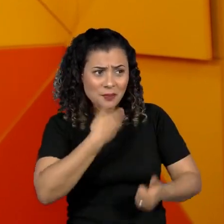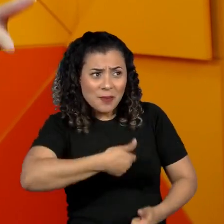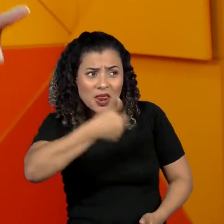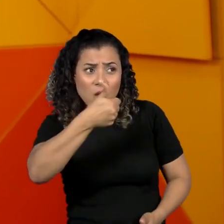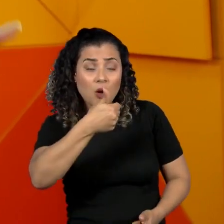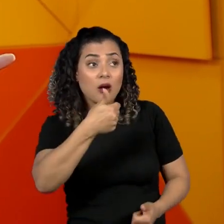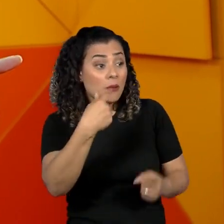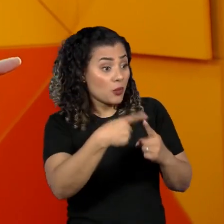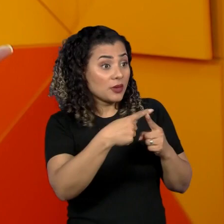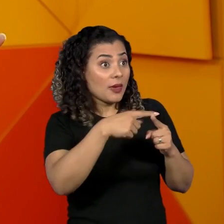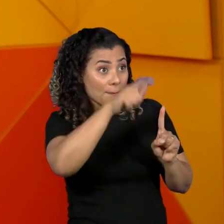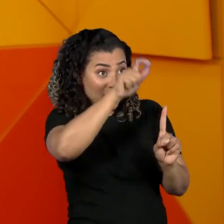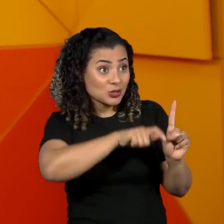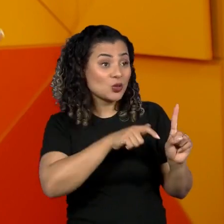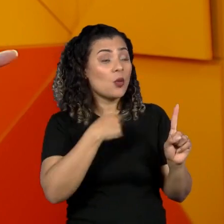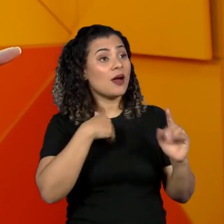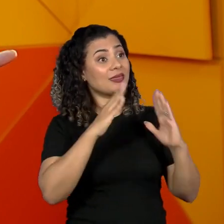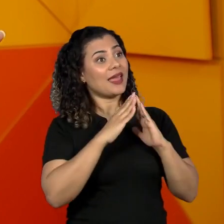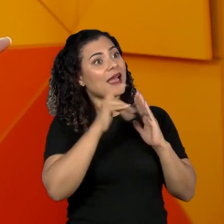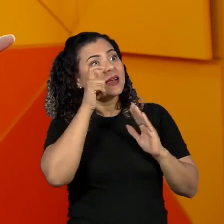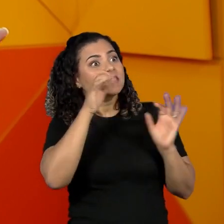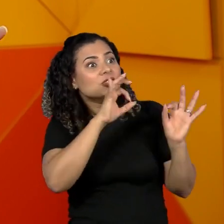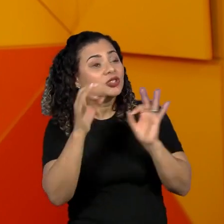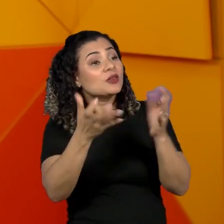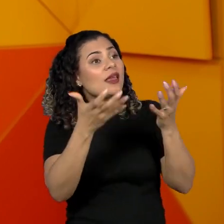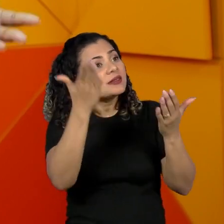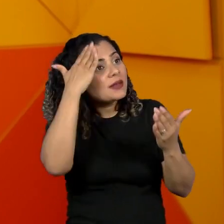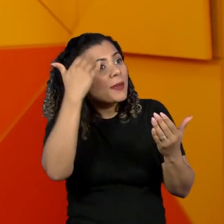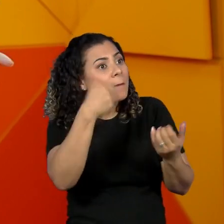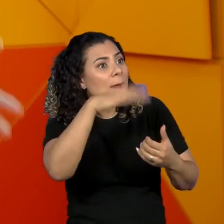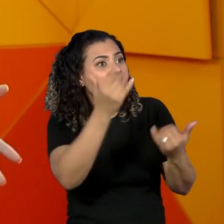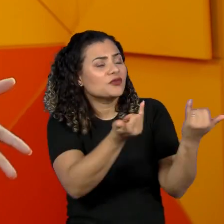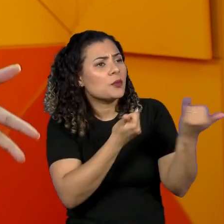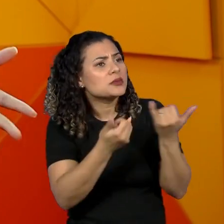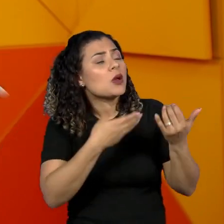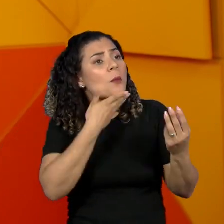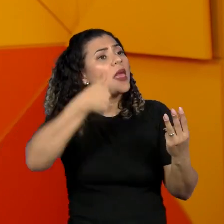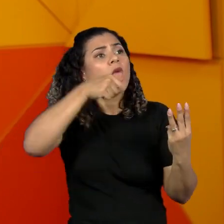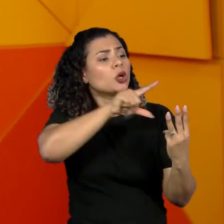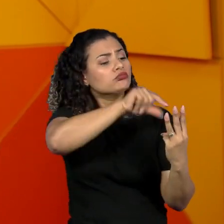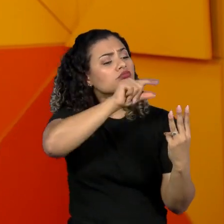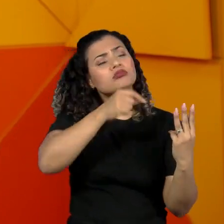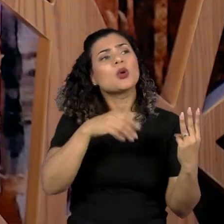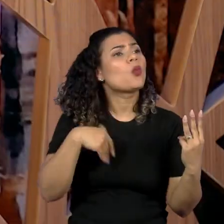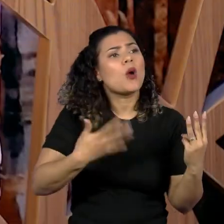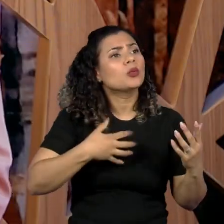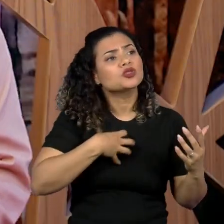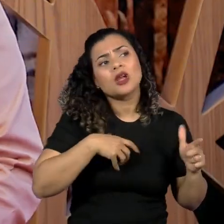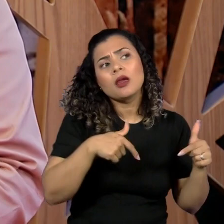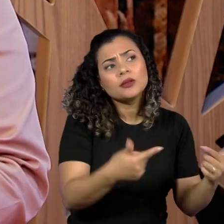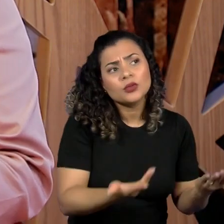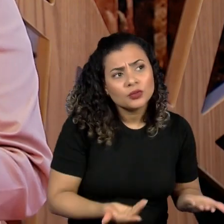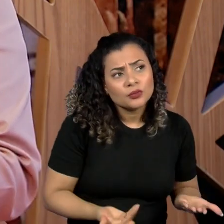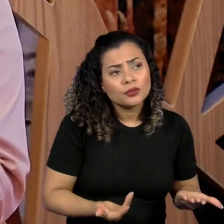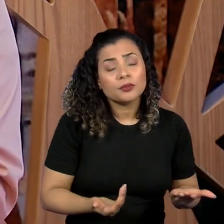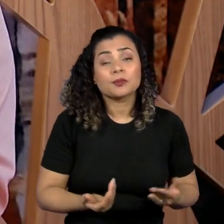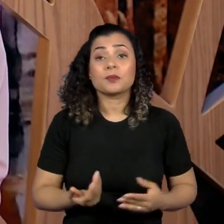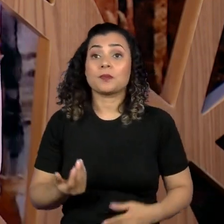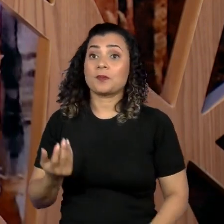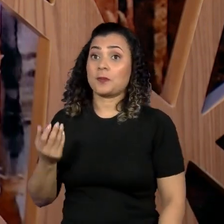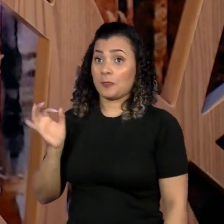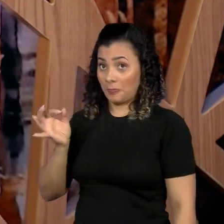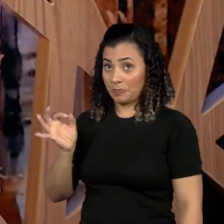para esse trabalhador que está em casa e quer saber mais. Qual é a melhor escolha que ele tem que fazer para ele? A questão